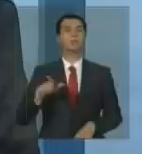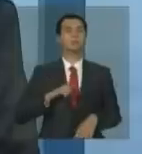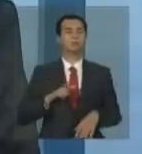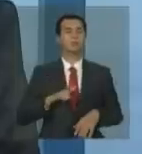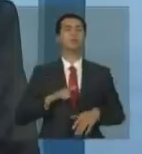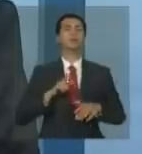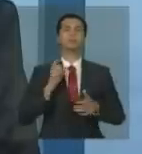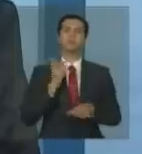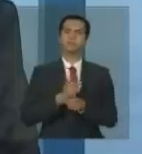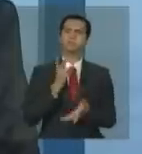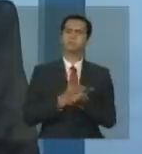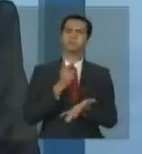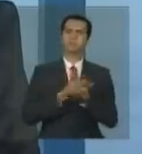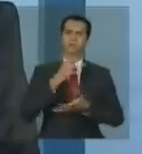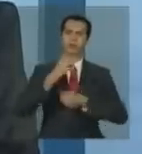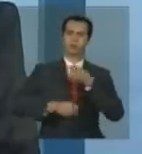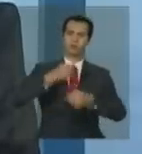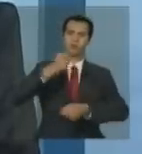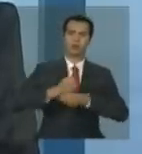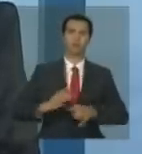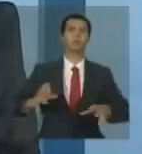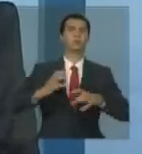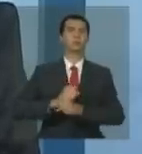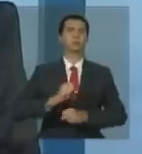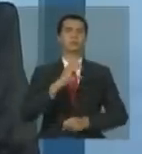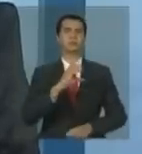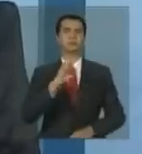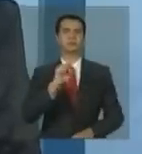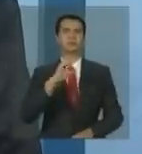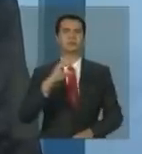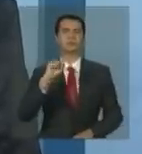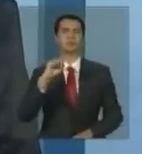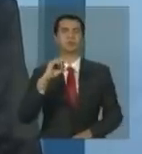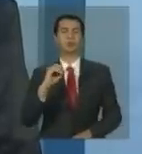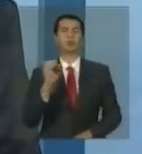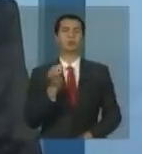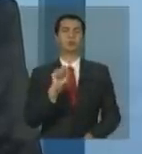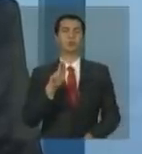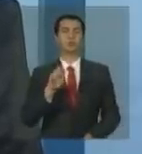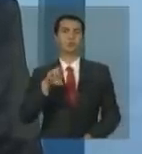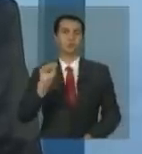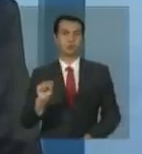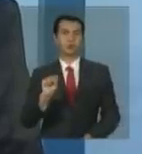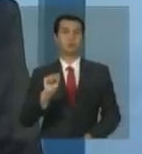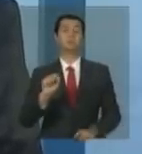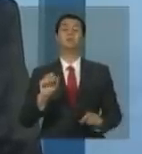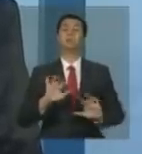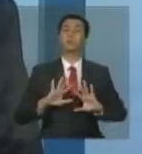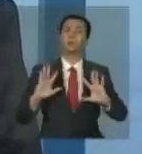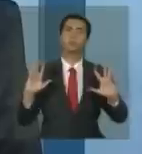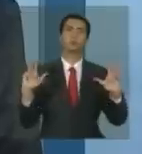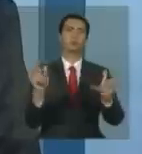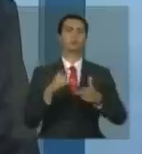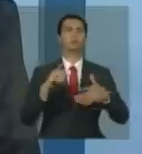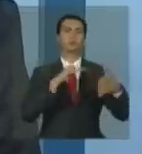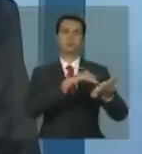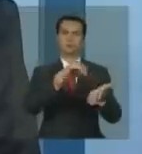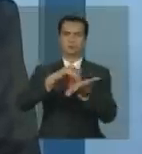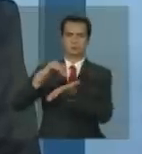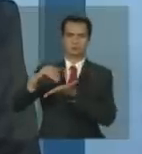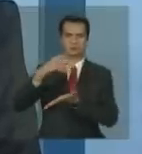do Sistema Único de Assistência Social, o Censo SUAS. Devem participar do censo todas as